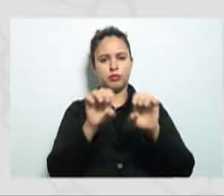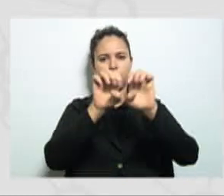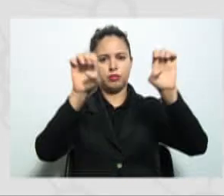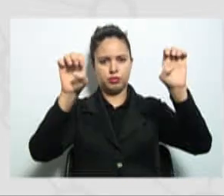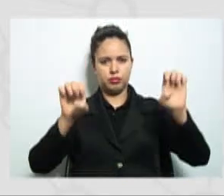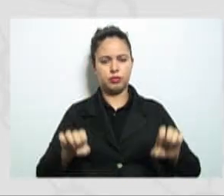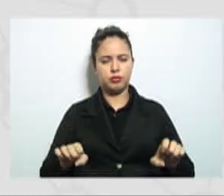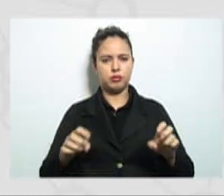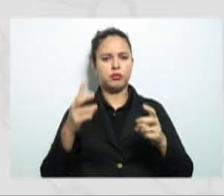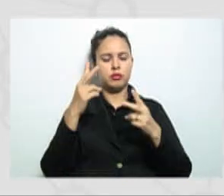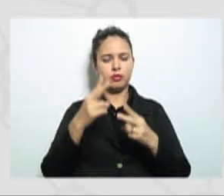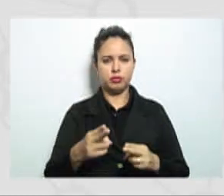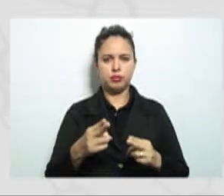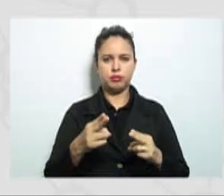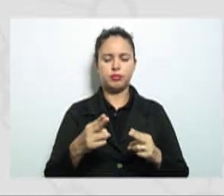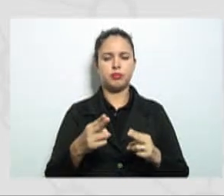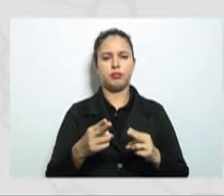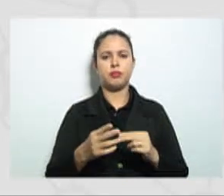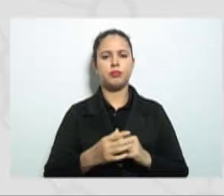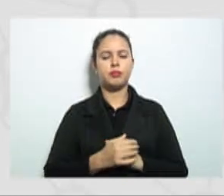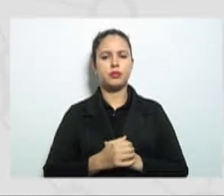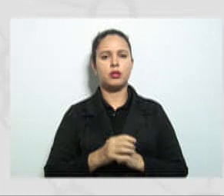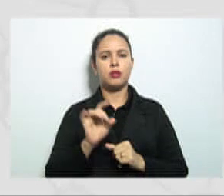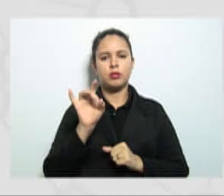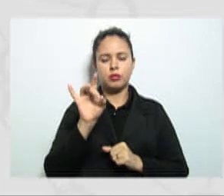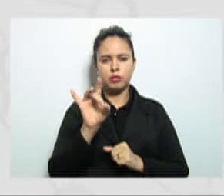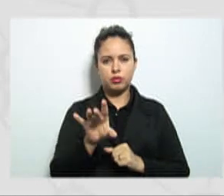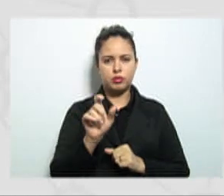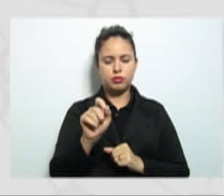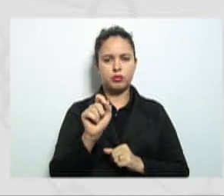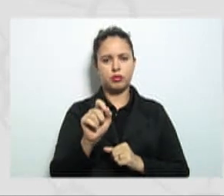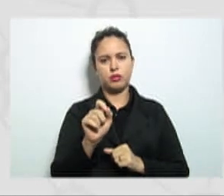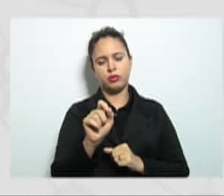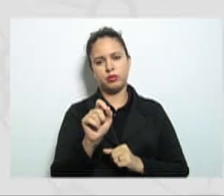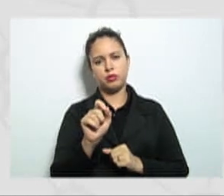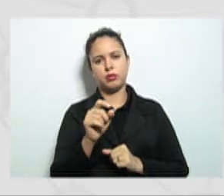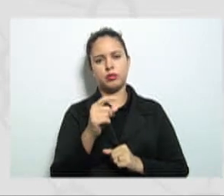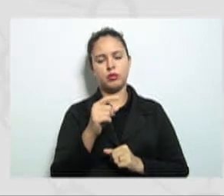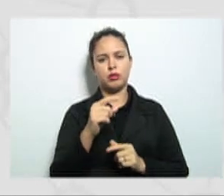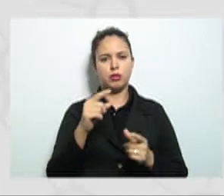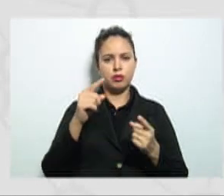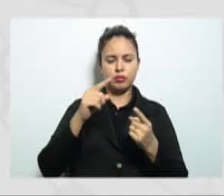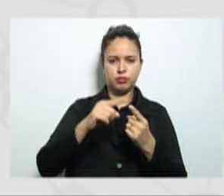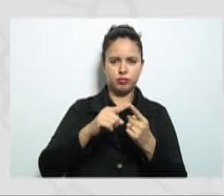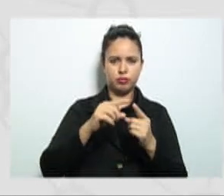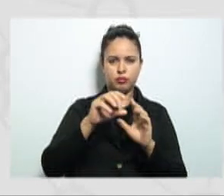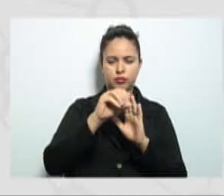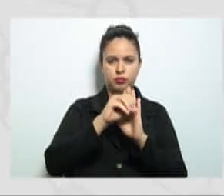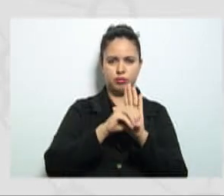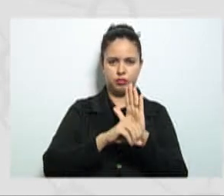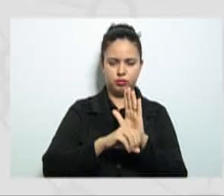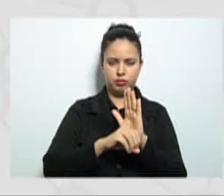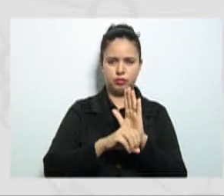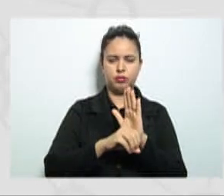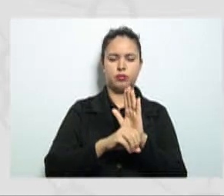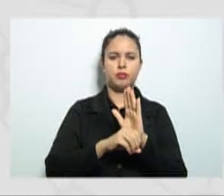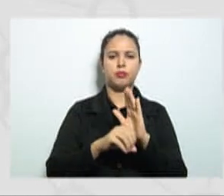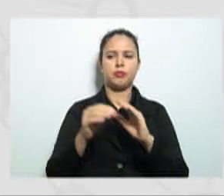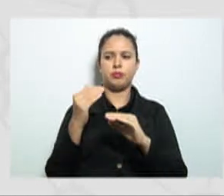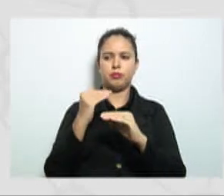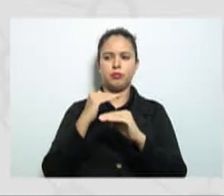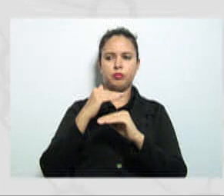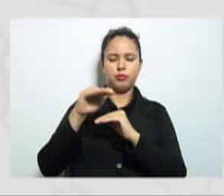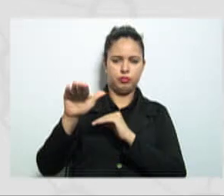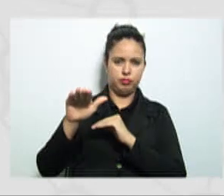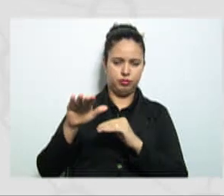têm a mesma estrutura, né? Vão se diferir apenas porque um é interno, o outro é o externo. Aqui é um memorando, o número do memorando,